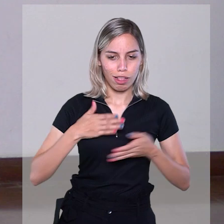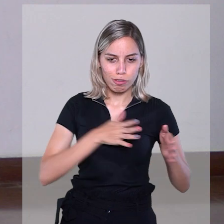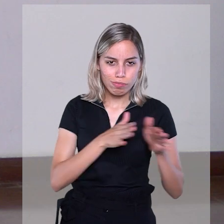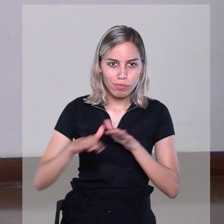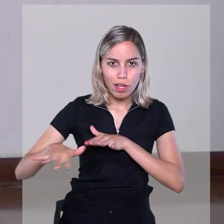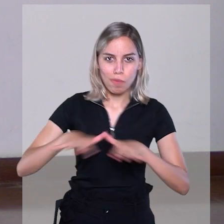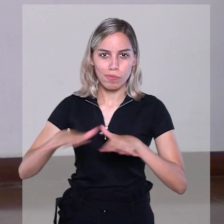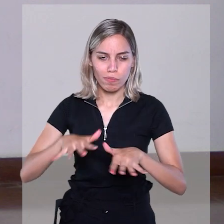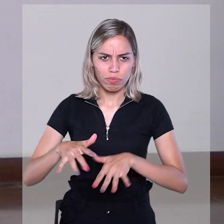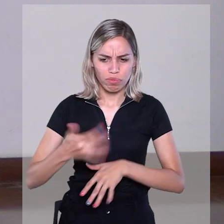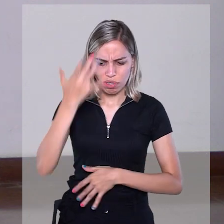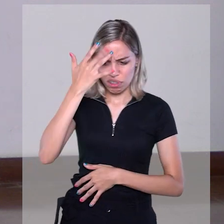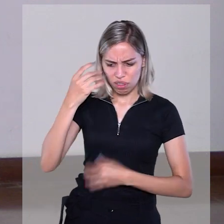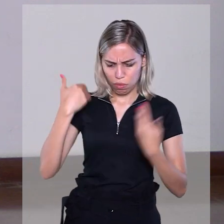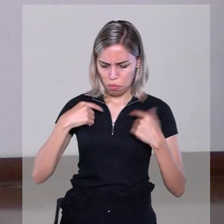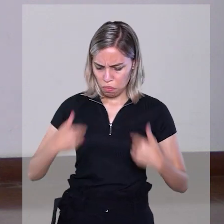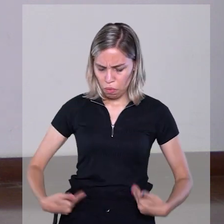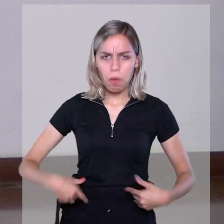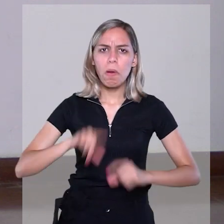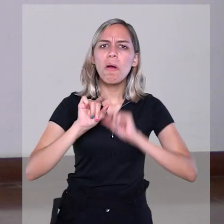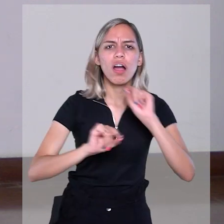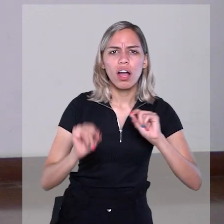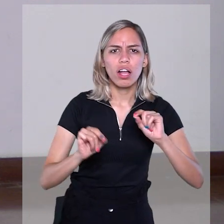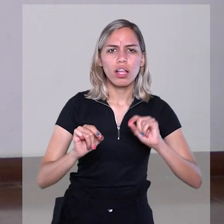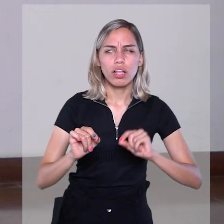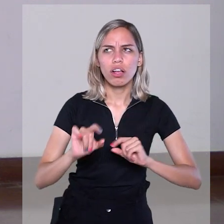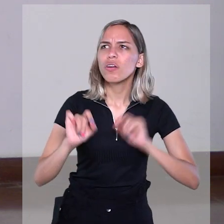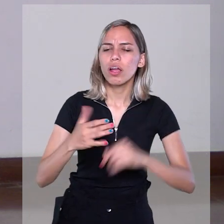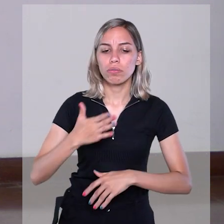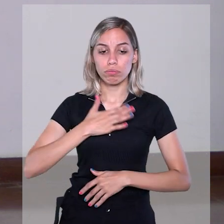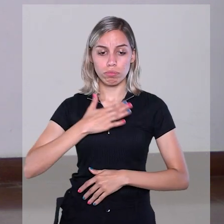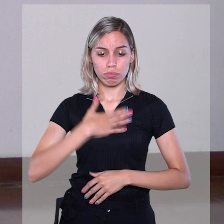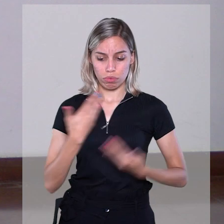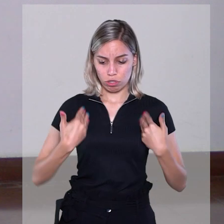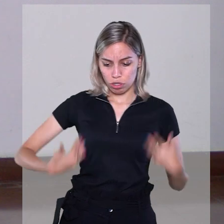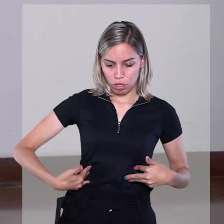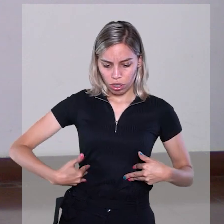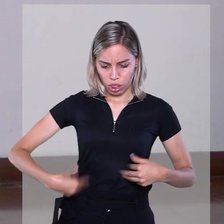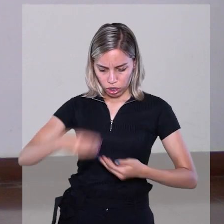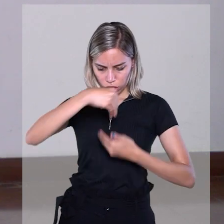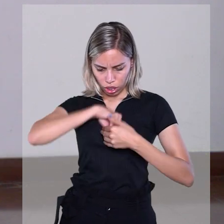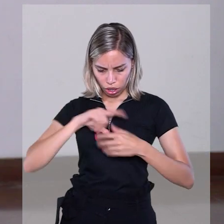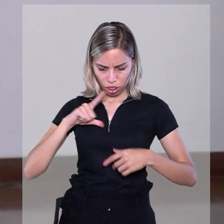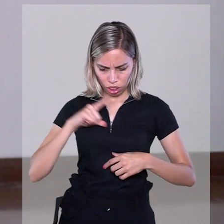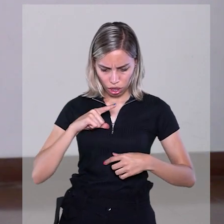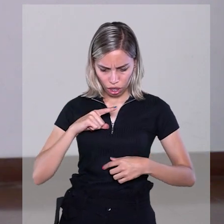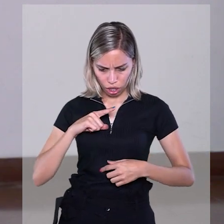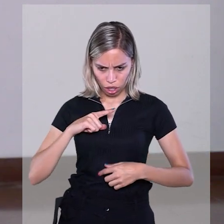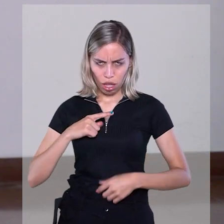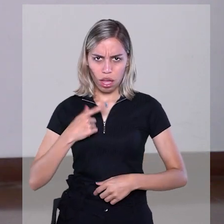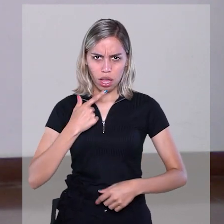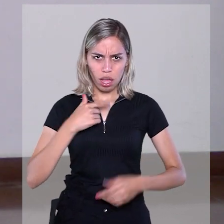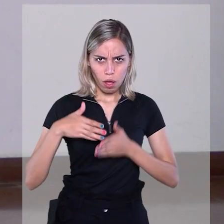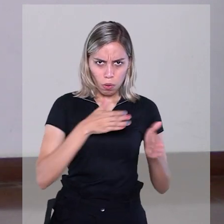é meu corpo. Dentro do meu corpo passa uma rua entrecortada por outra rua, outras ruas que se